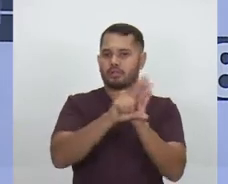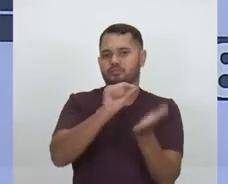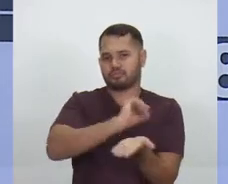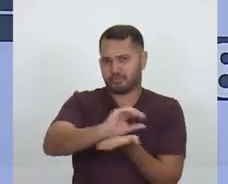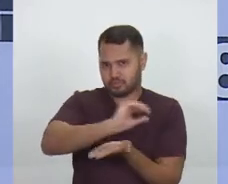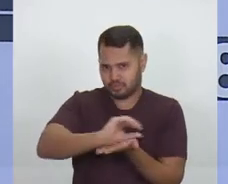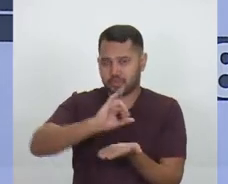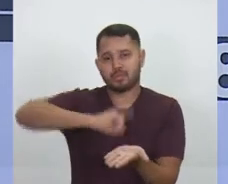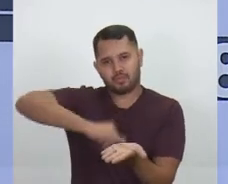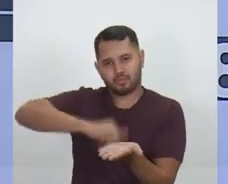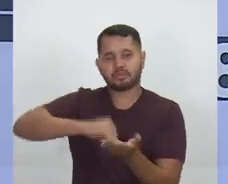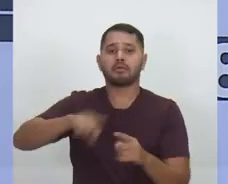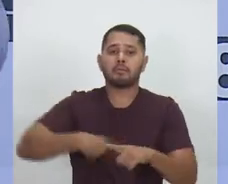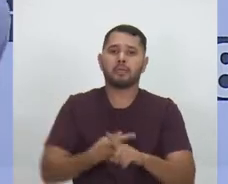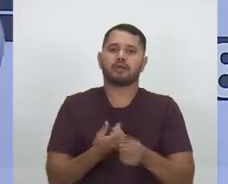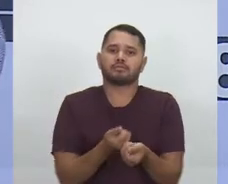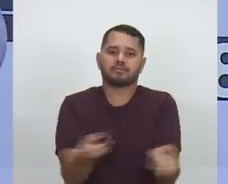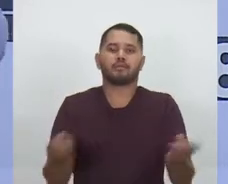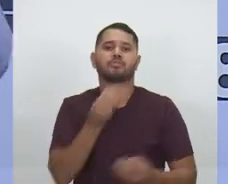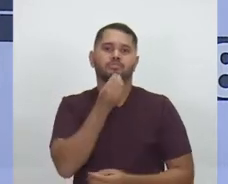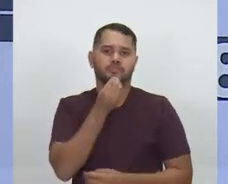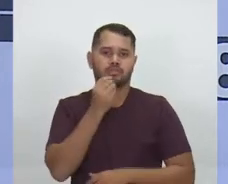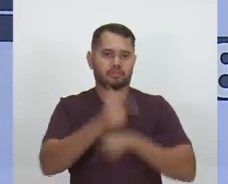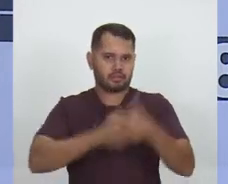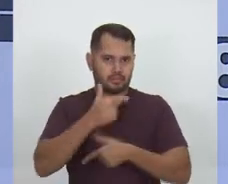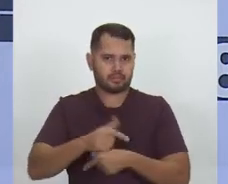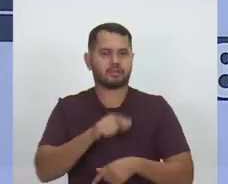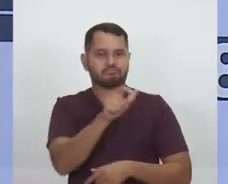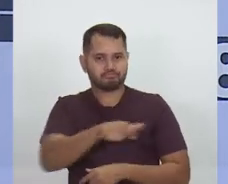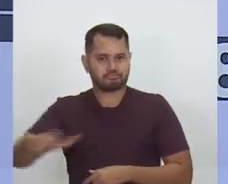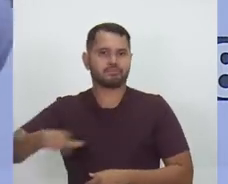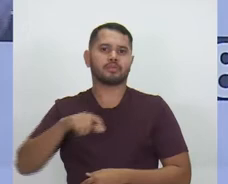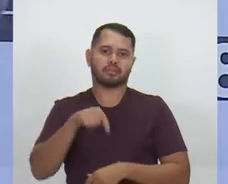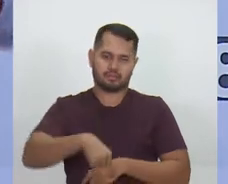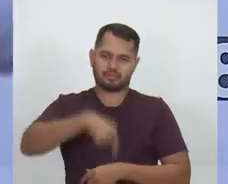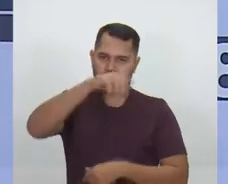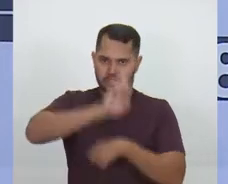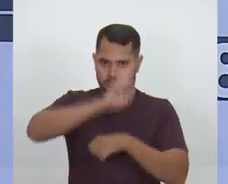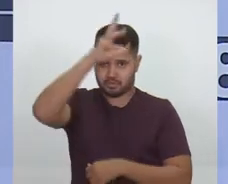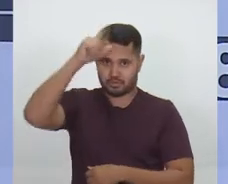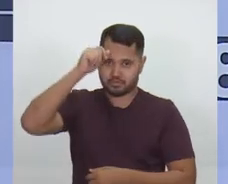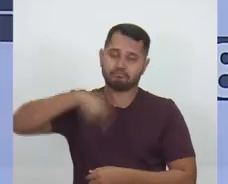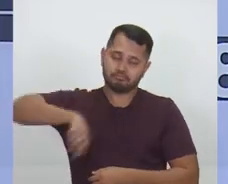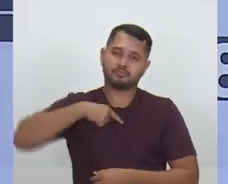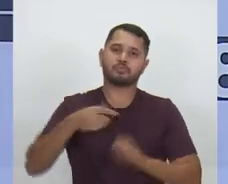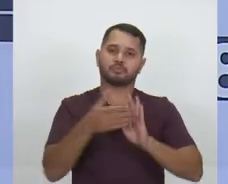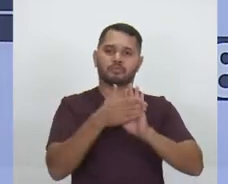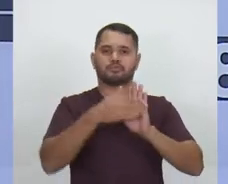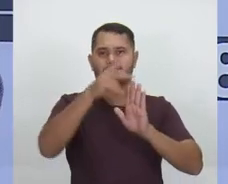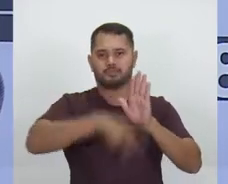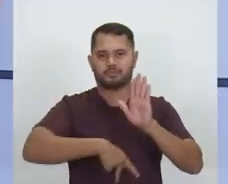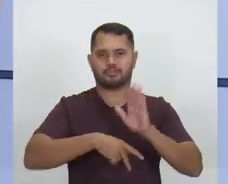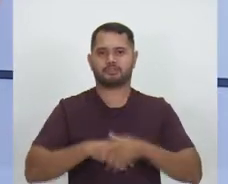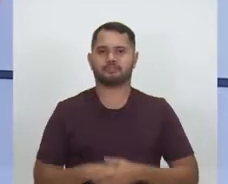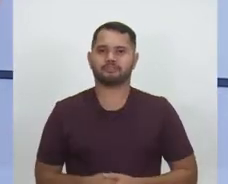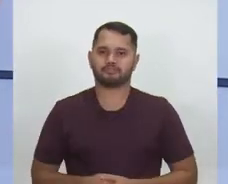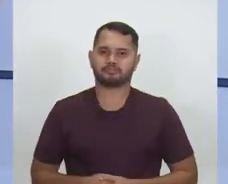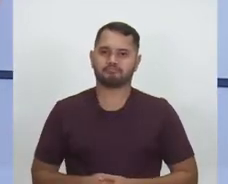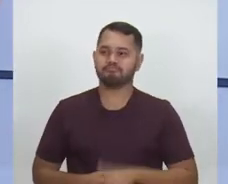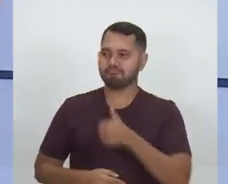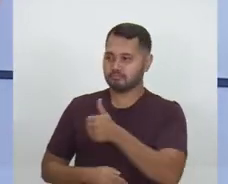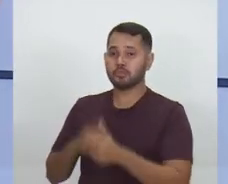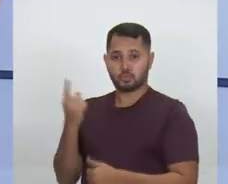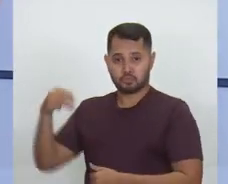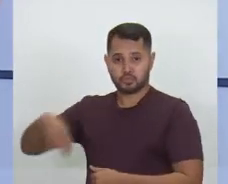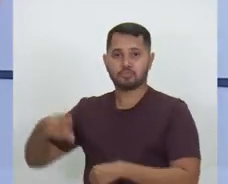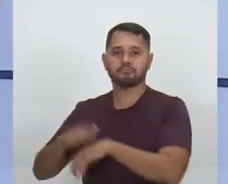oferecendo mais oportunidades de emprego para o povo do estado do amazonas é dessa forma que queremos desenvolver o estado ajudará a senhora tem um